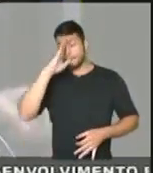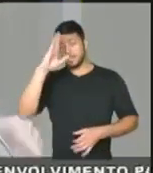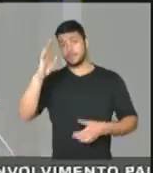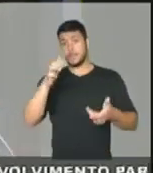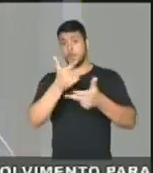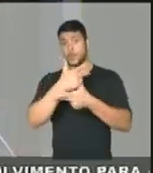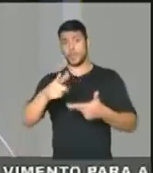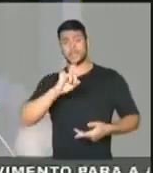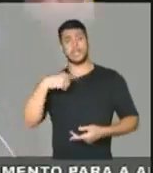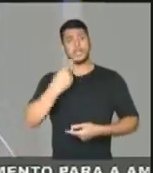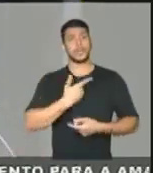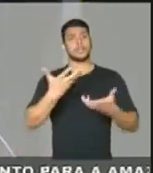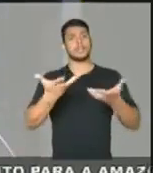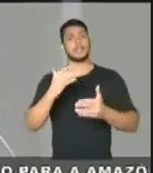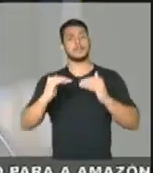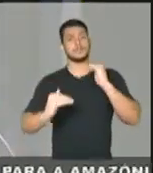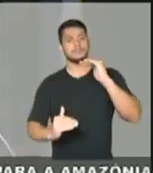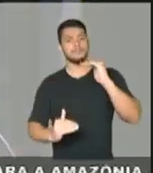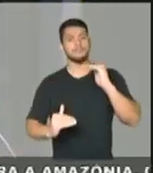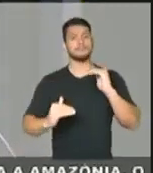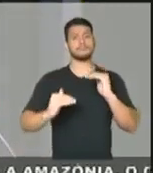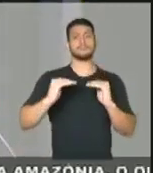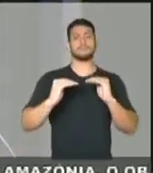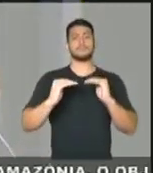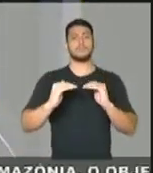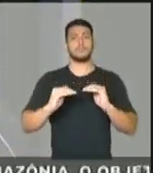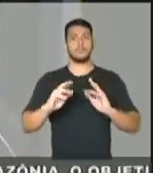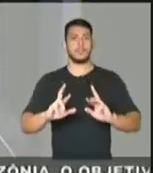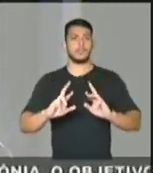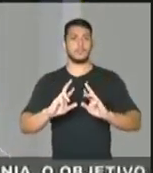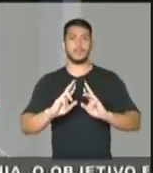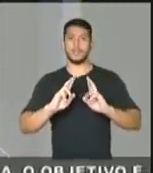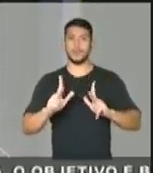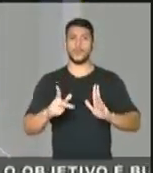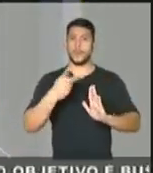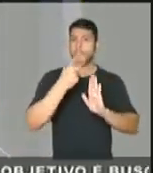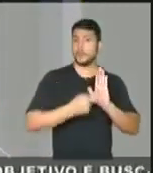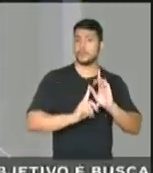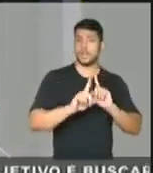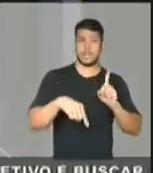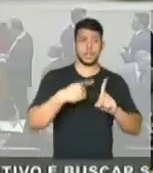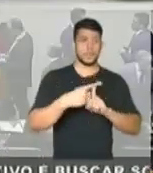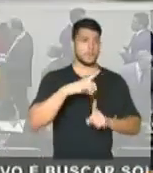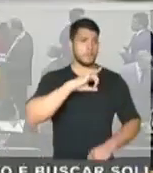para se reduzir as desigualdades e não o projeto Mais Chile. Deputado André Figueiredo.